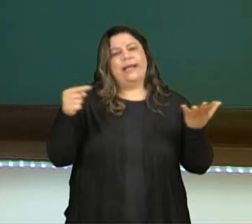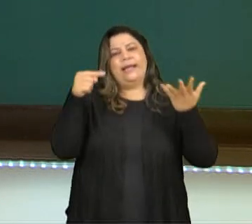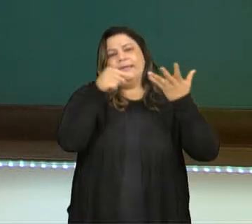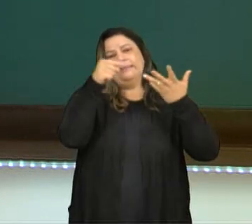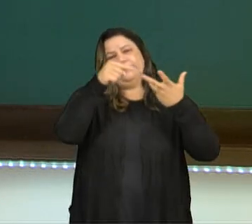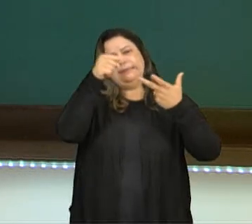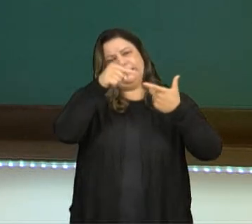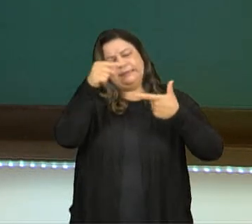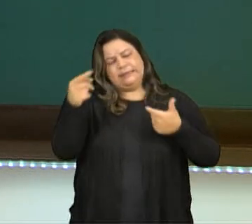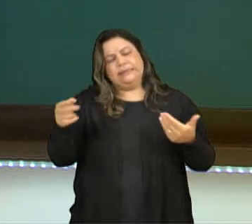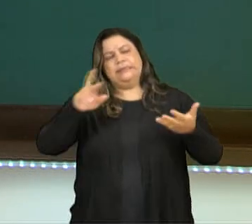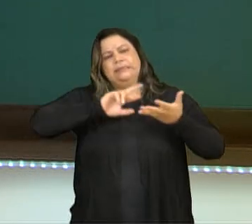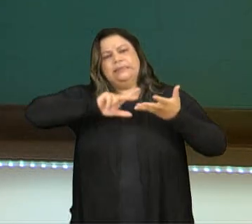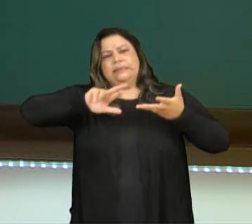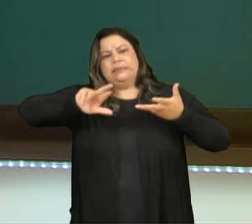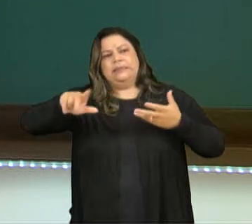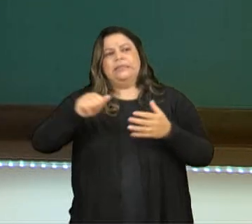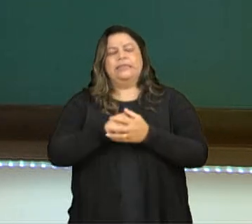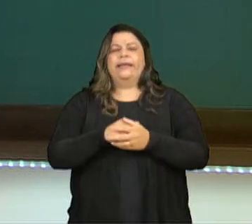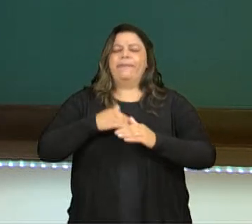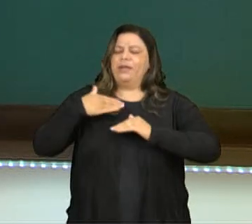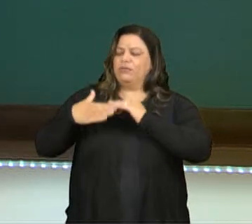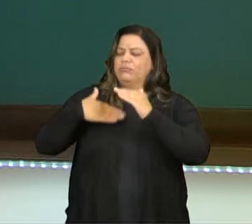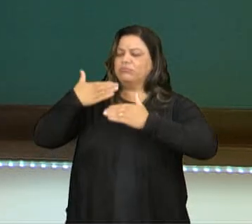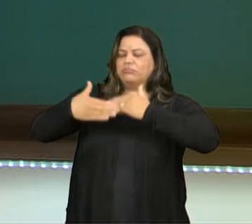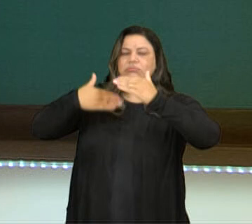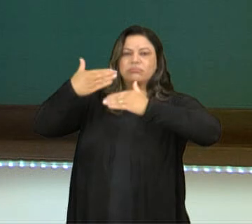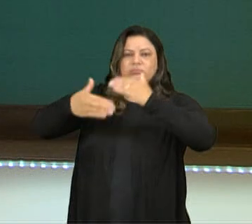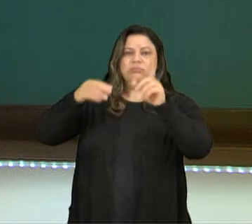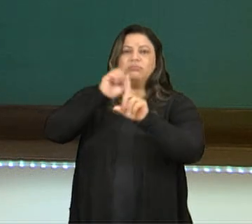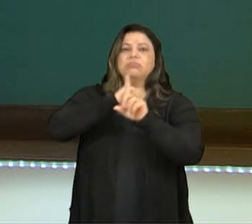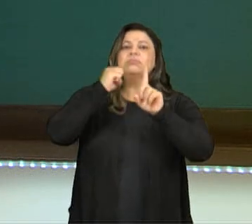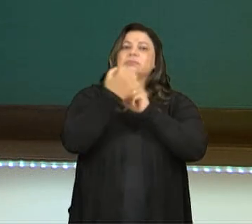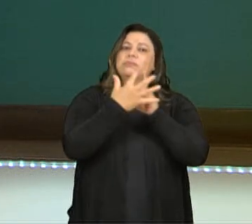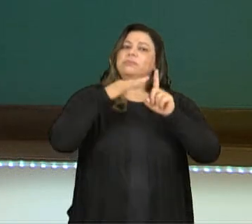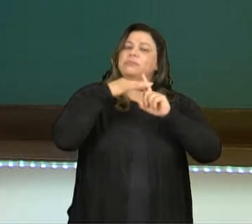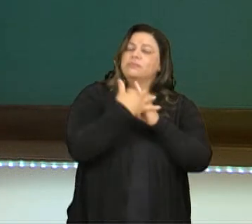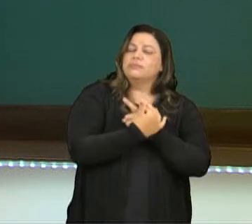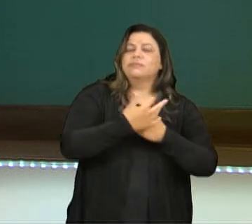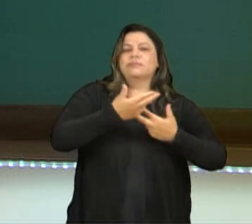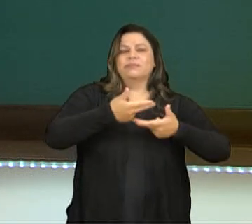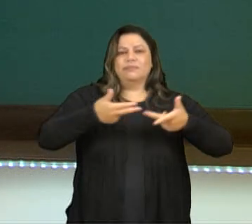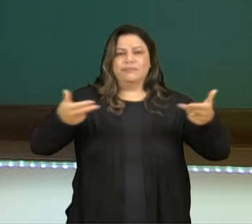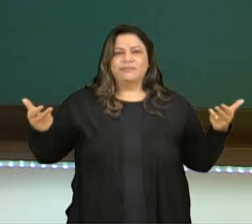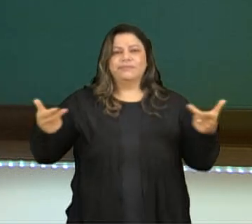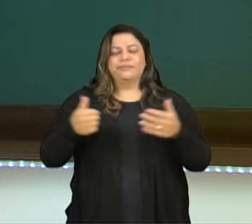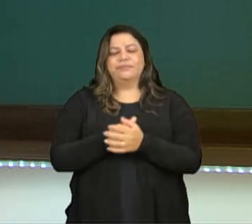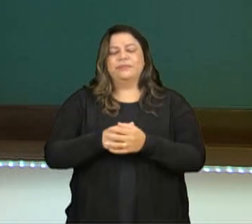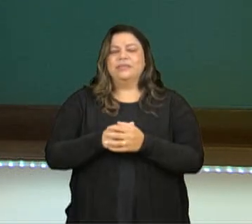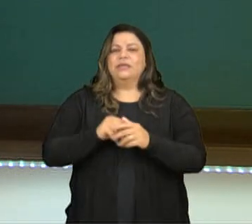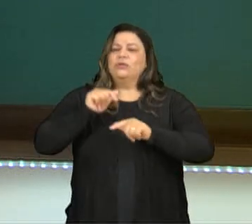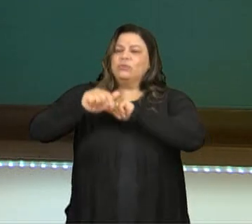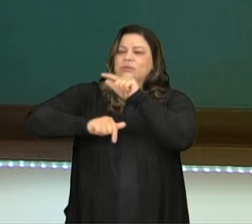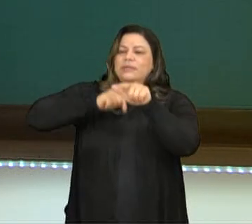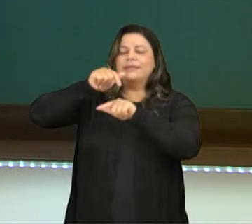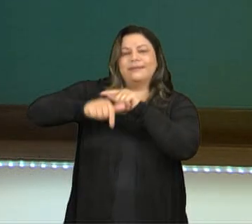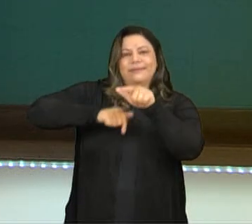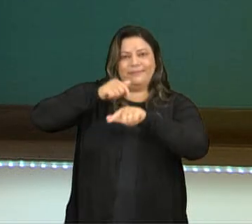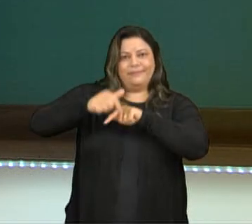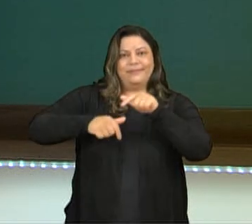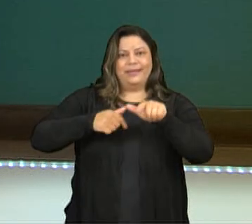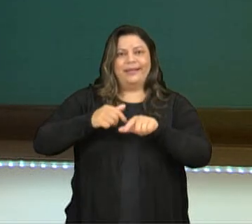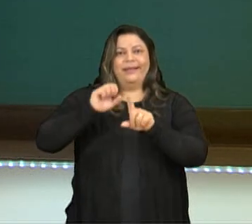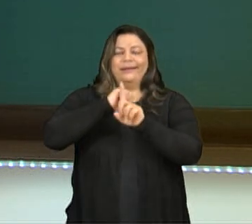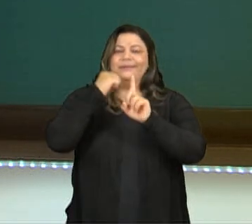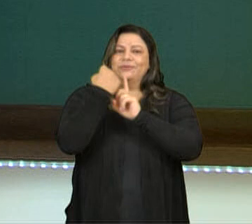como recurso, podem ser utilizadas para o desenvolvimento da sociedade, para o desenvolvimento das atividades da sociedade.